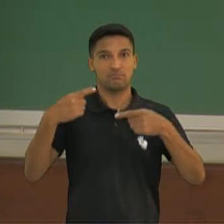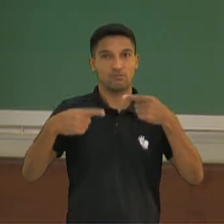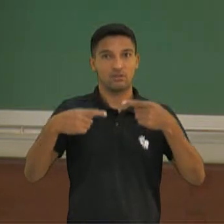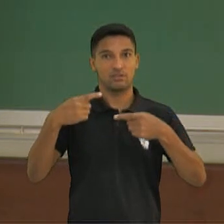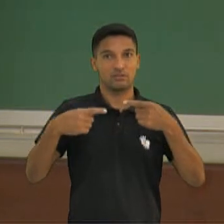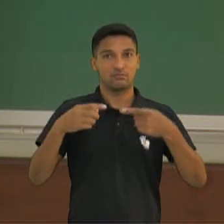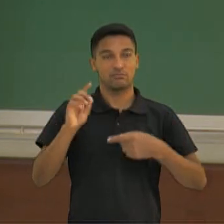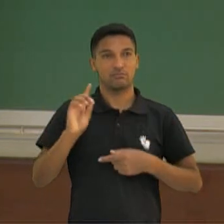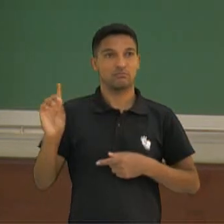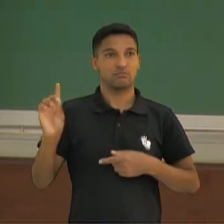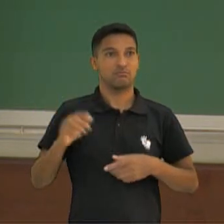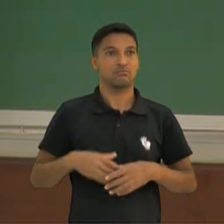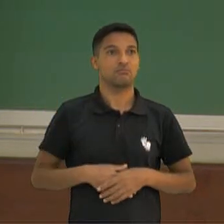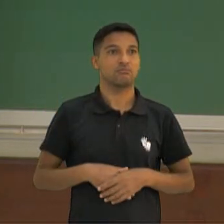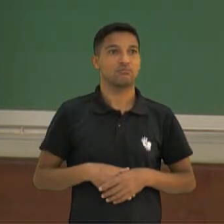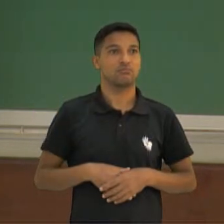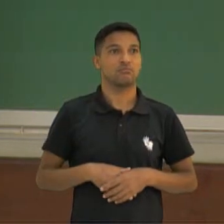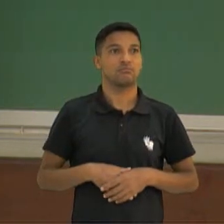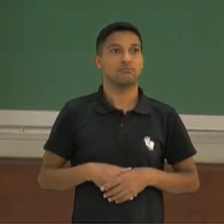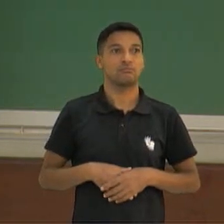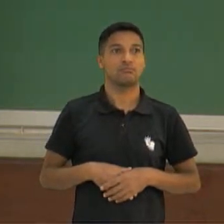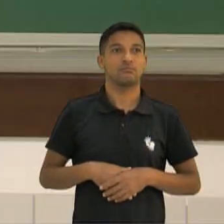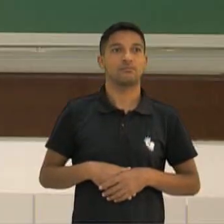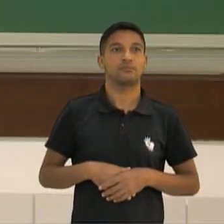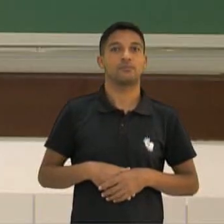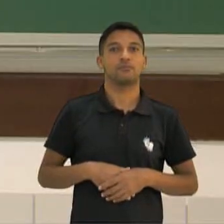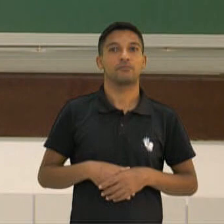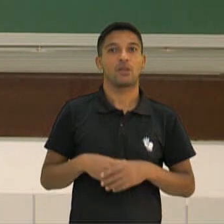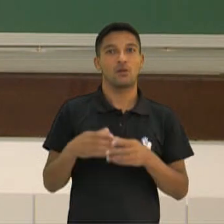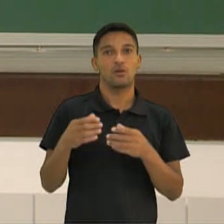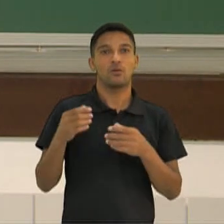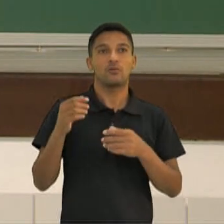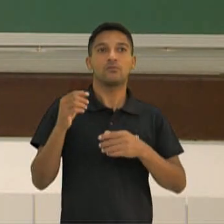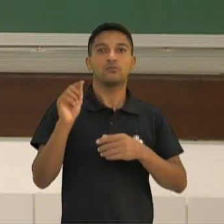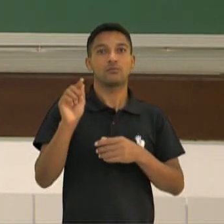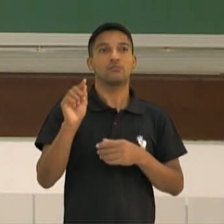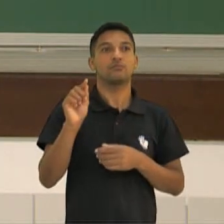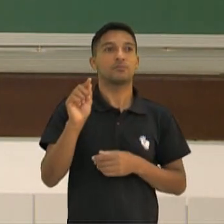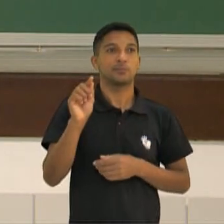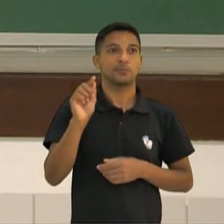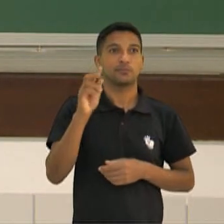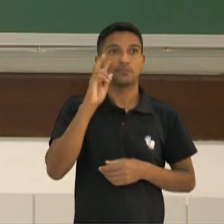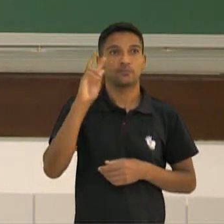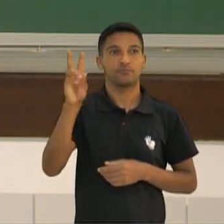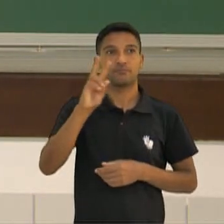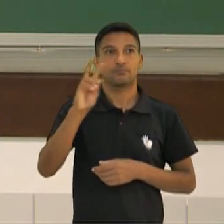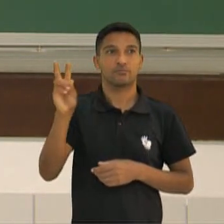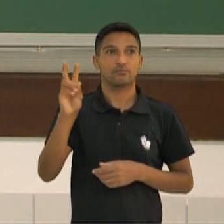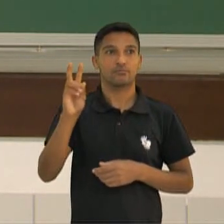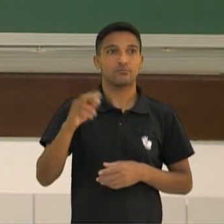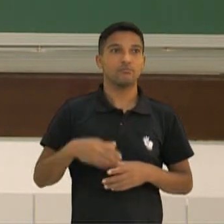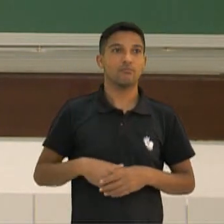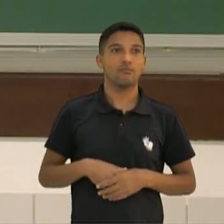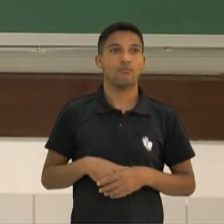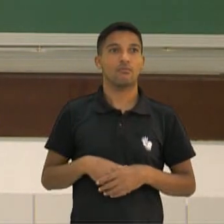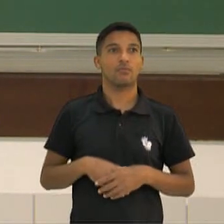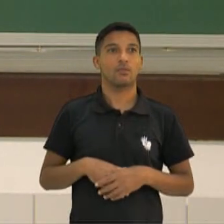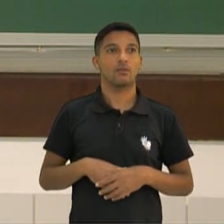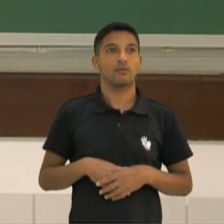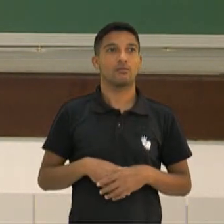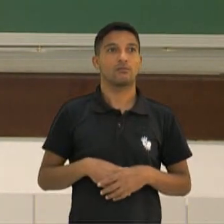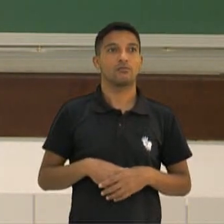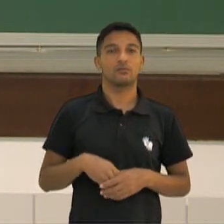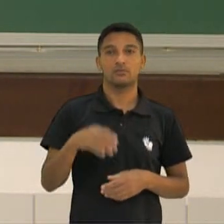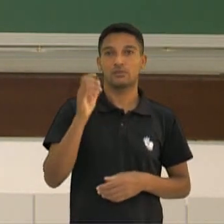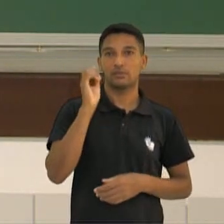que vivem na fronteira da miséria, né, da subsistência. De 500 milhões de pessoas, nós temos 120